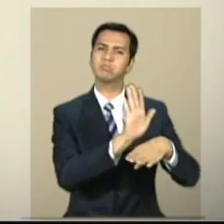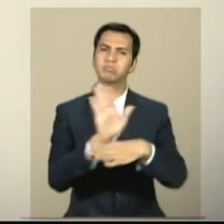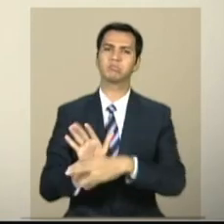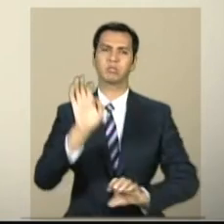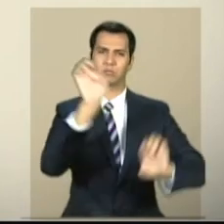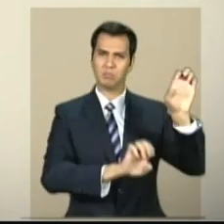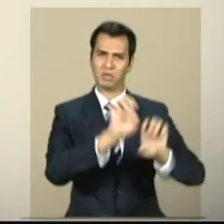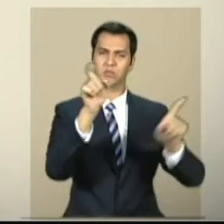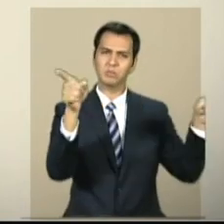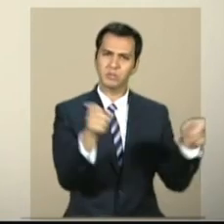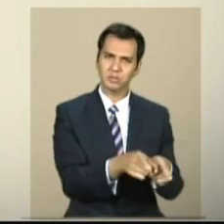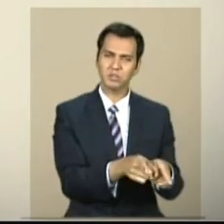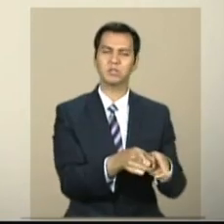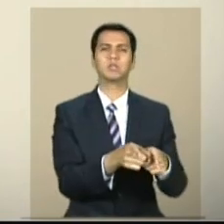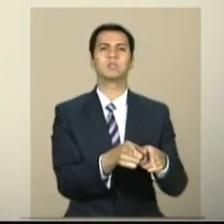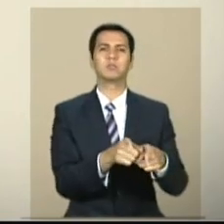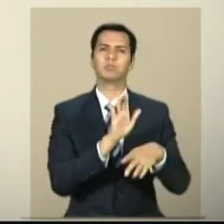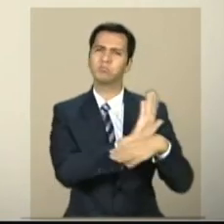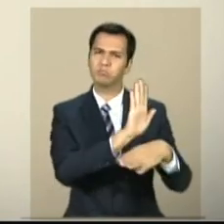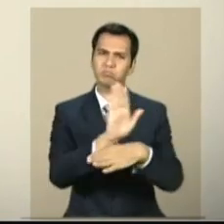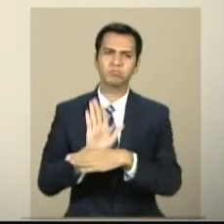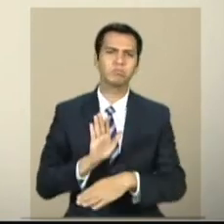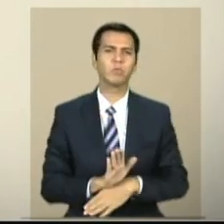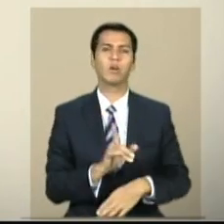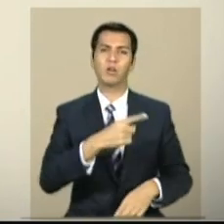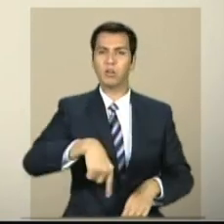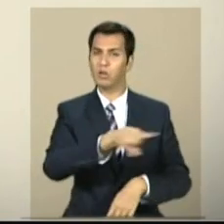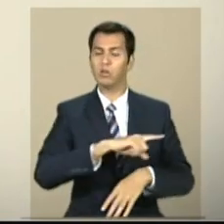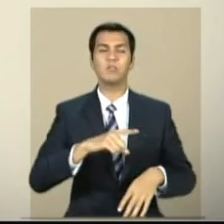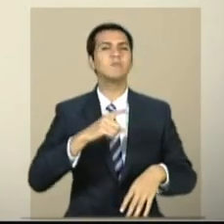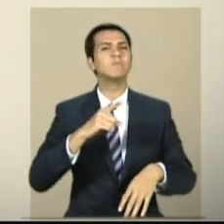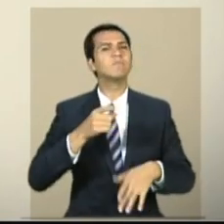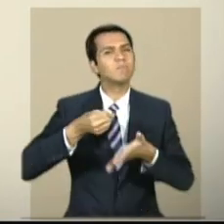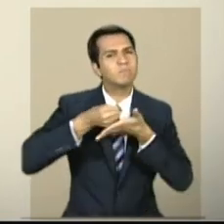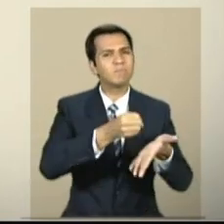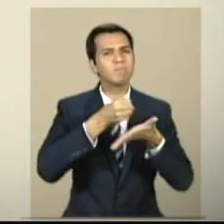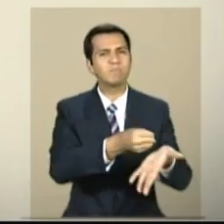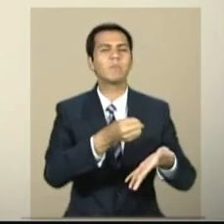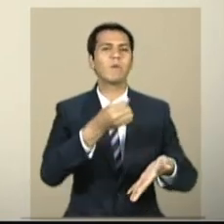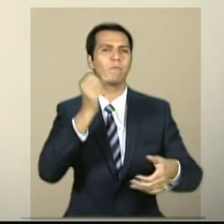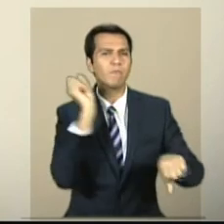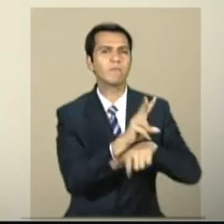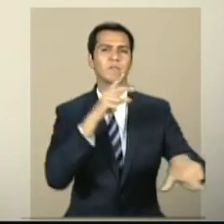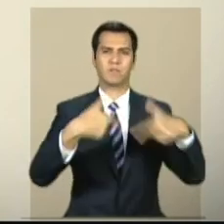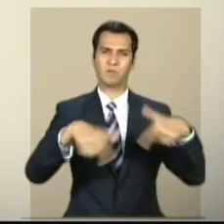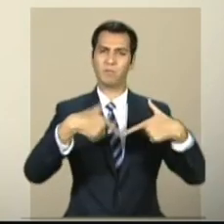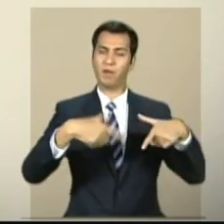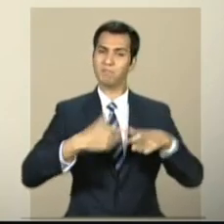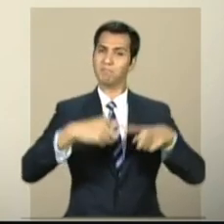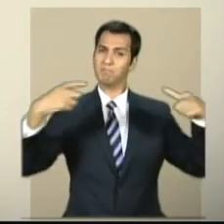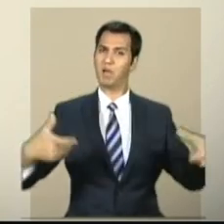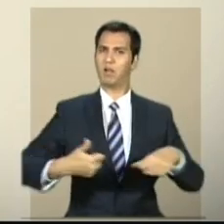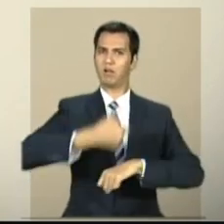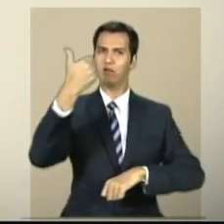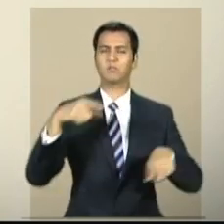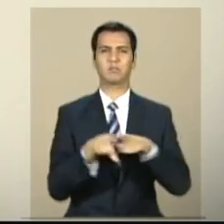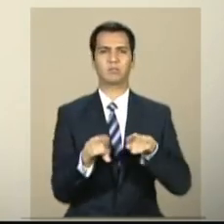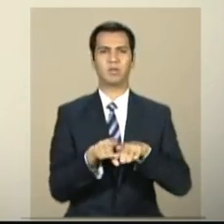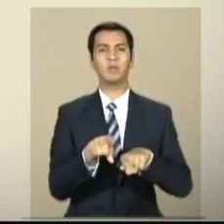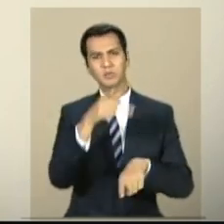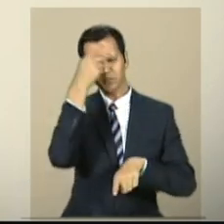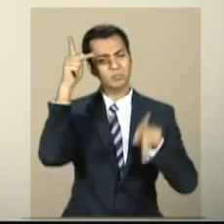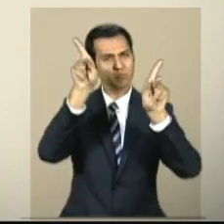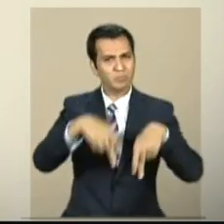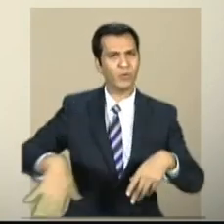das pequenas e microempresas, aumentar as oportunidades de emprego e garantir o crescimento da renda